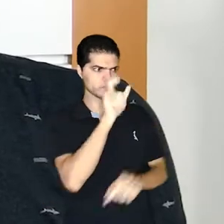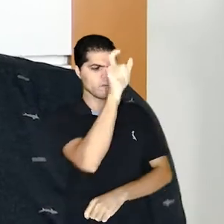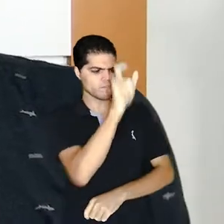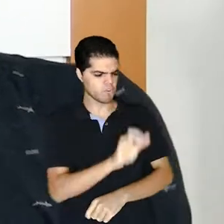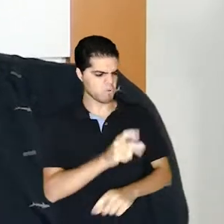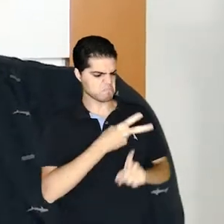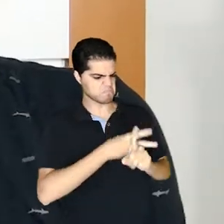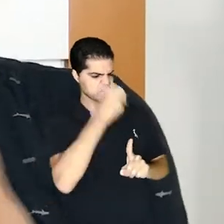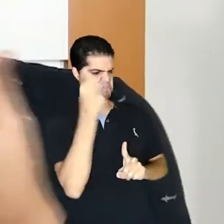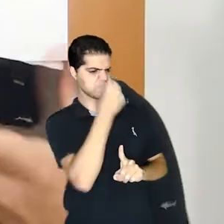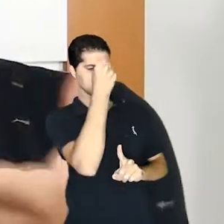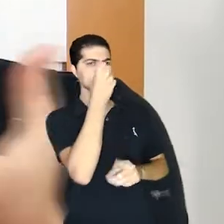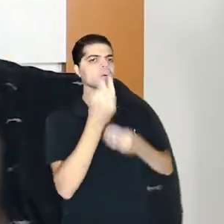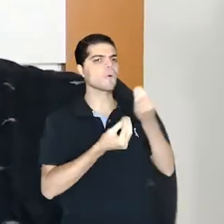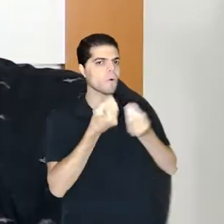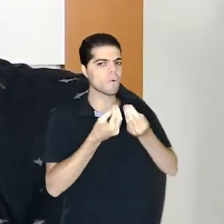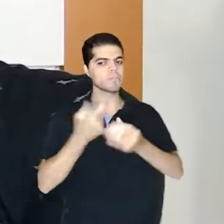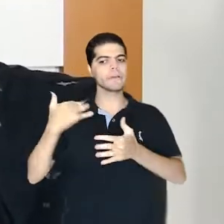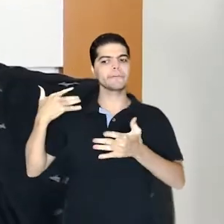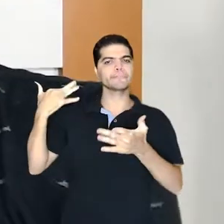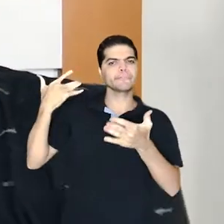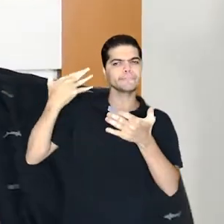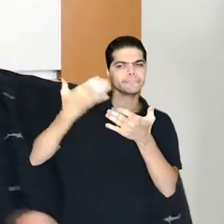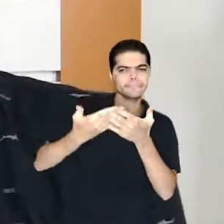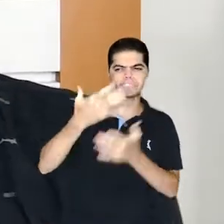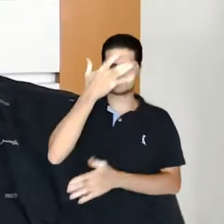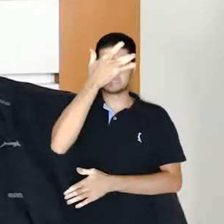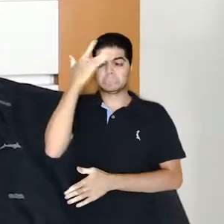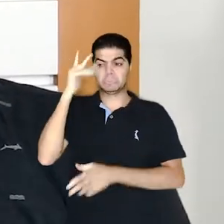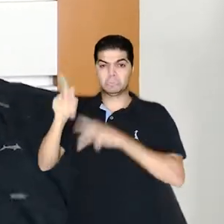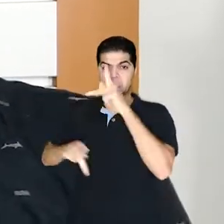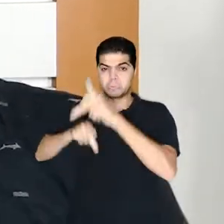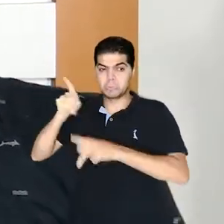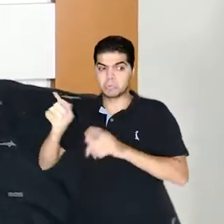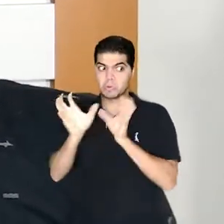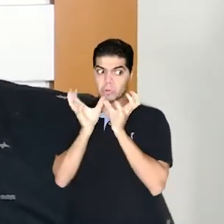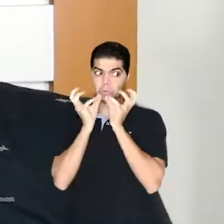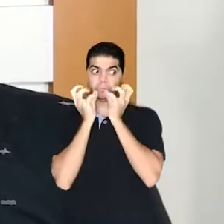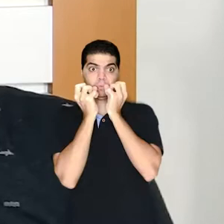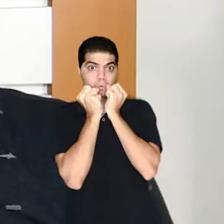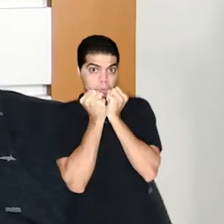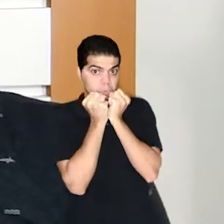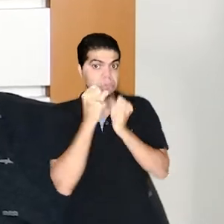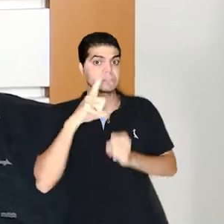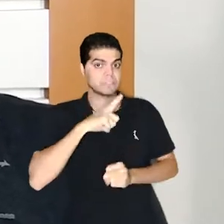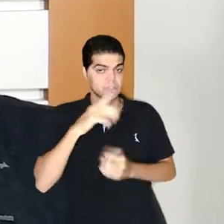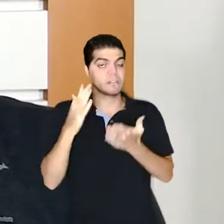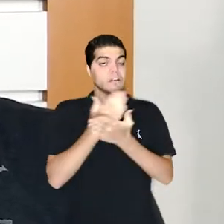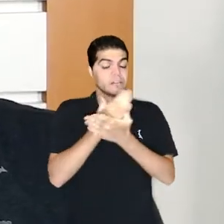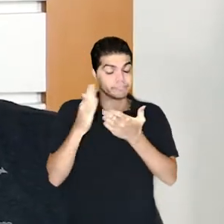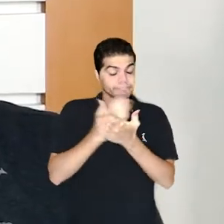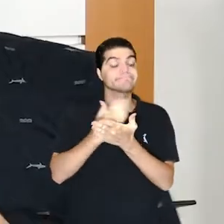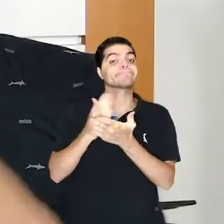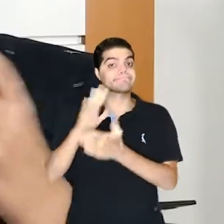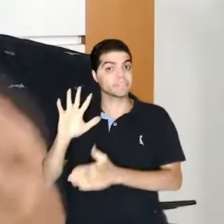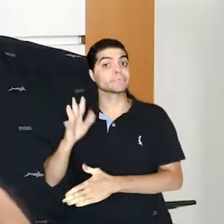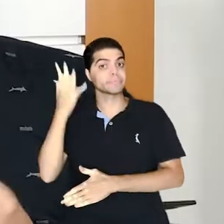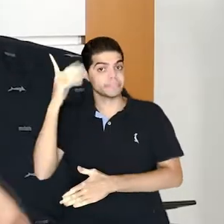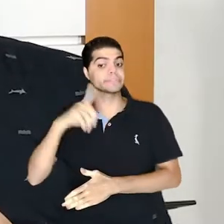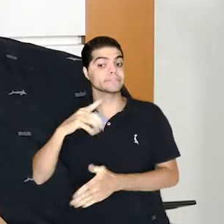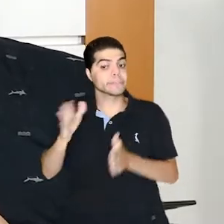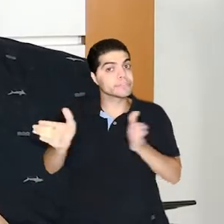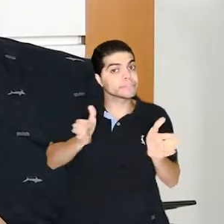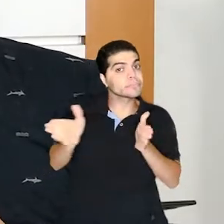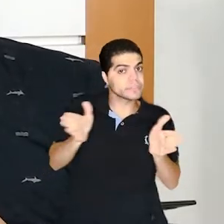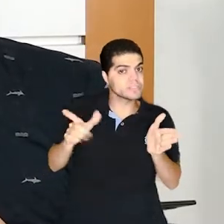um herói, ocorreram diversos silenciamentos da volta dele e de outras coisas que aconteceram no período. Tem